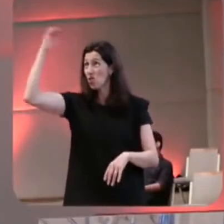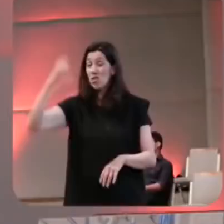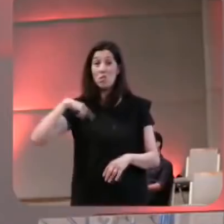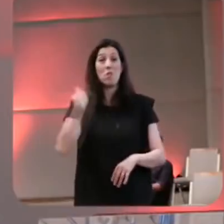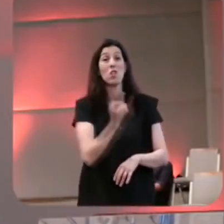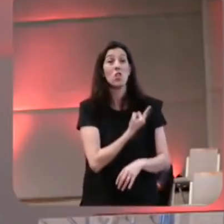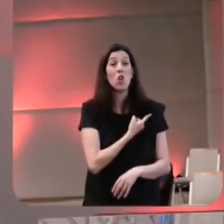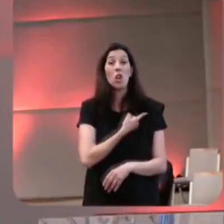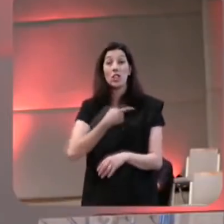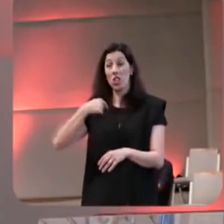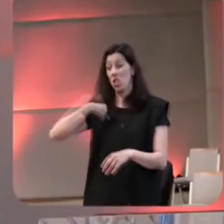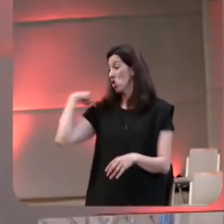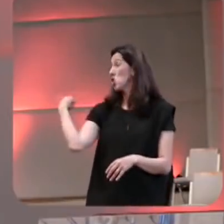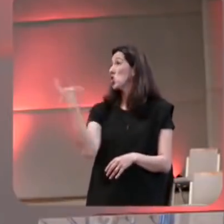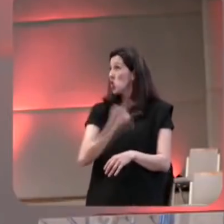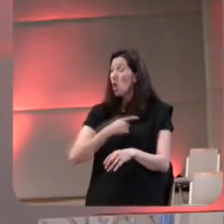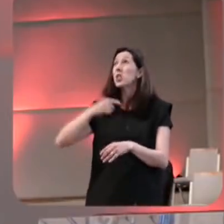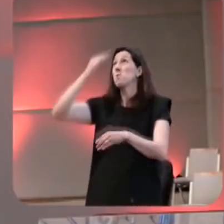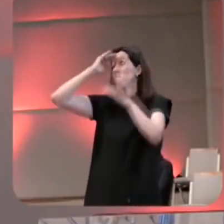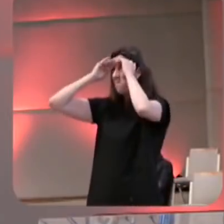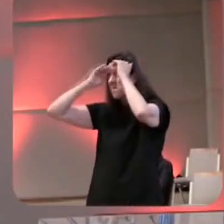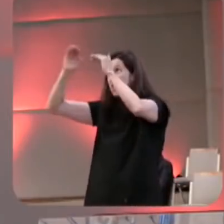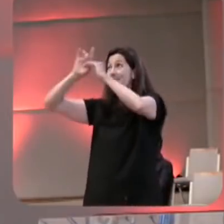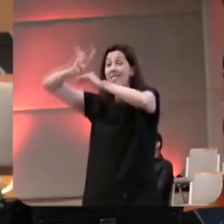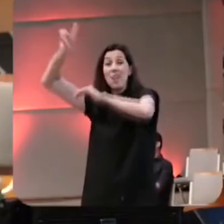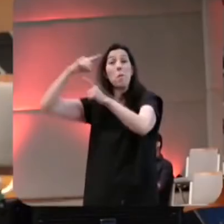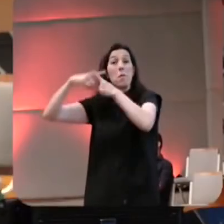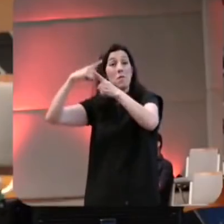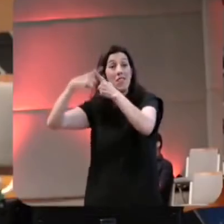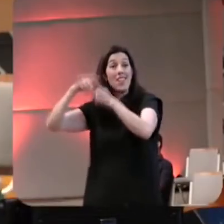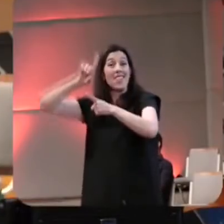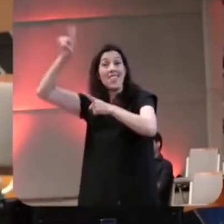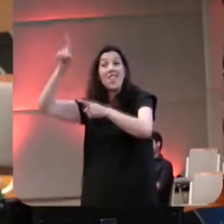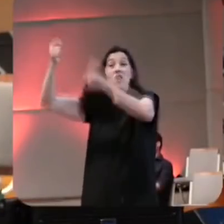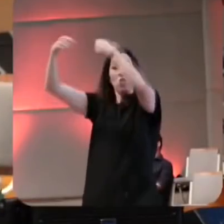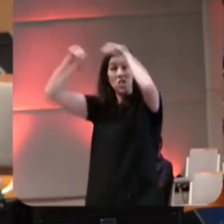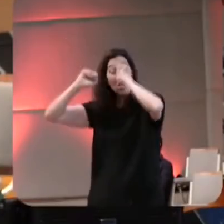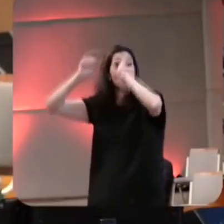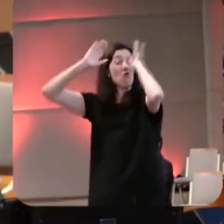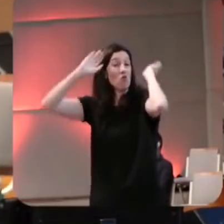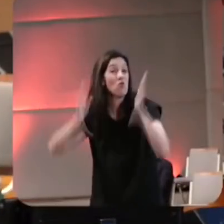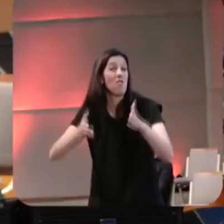propósito, a gente vai, porque os recursos do Senhor já nos foram